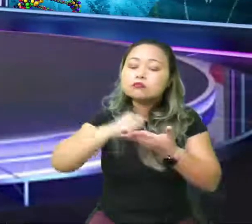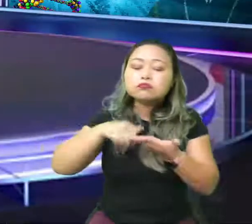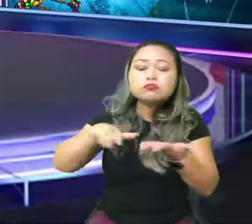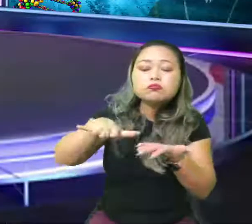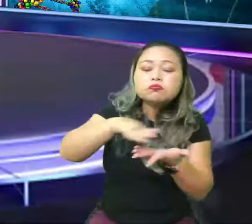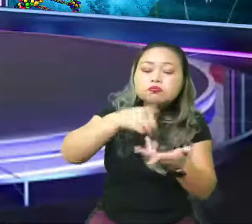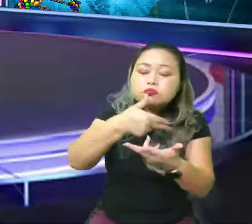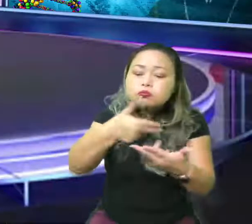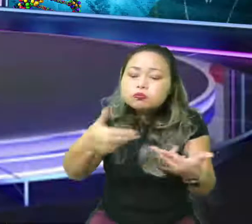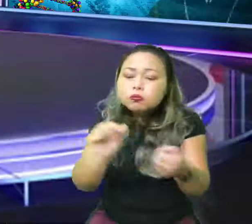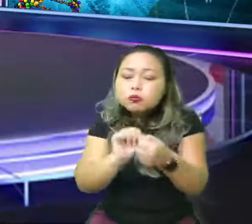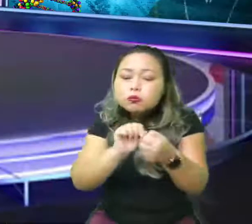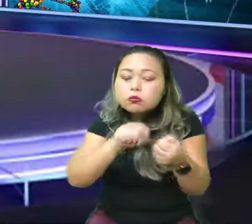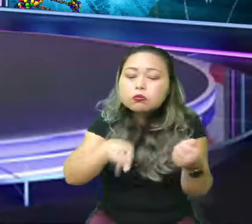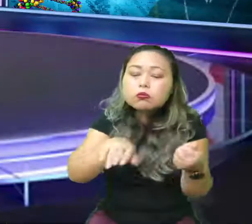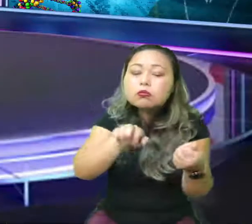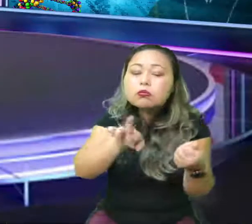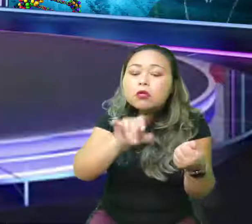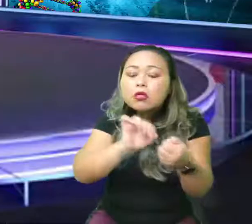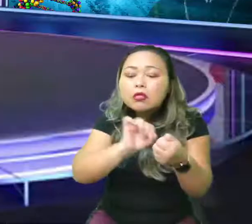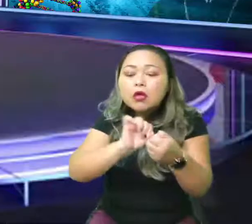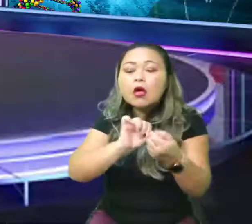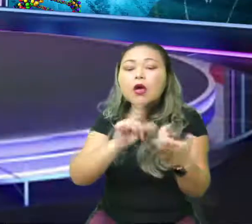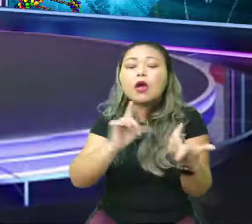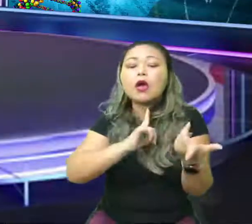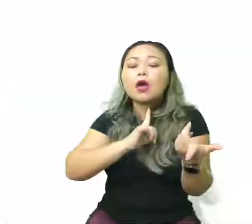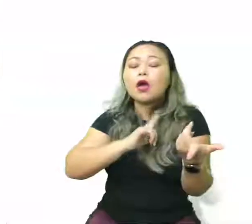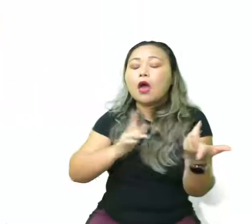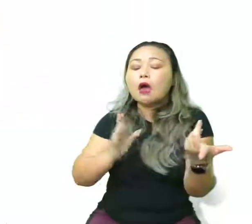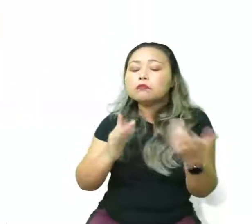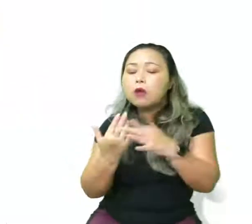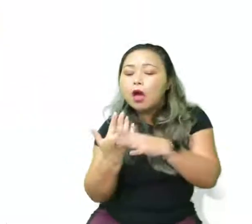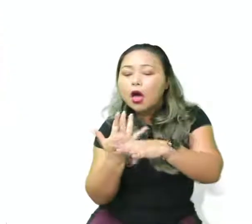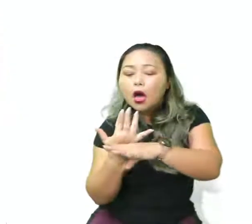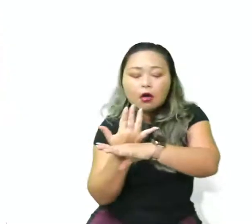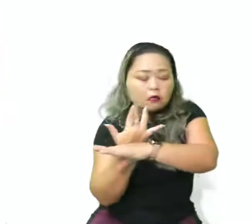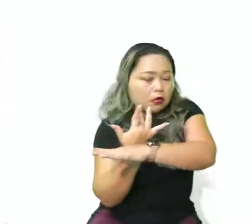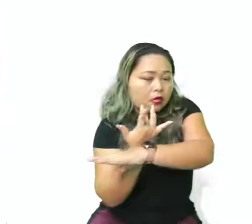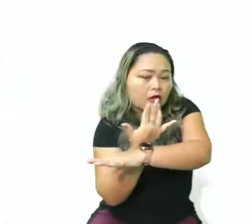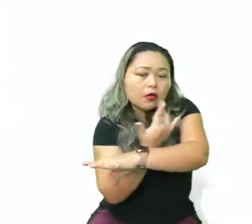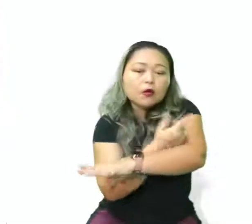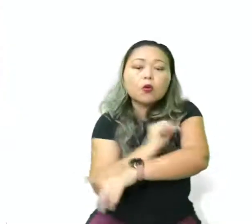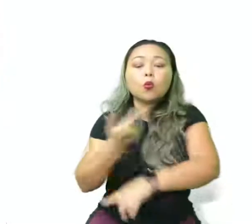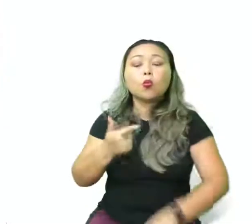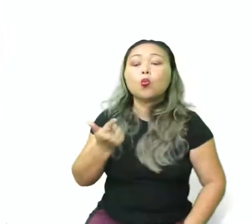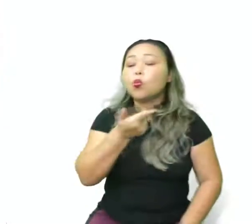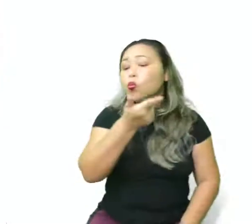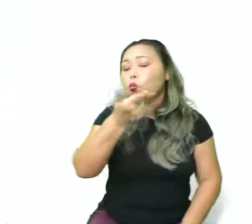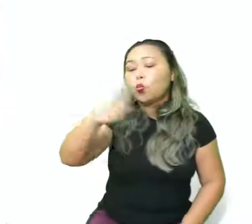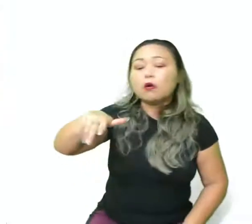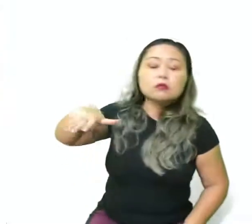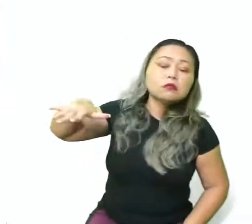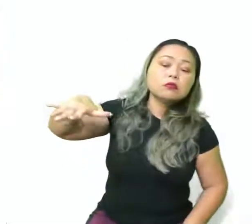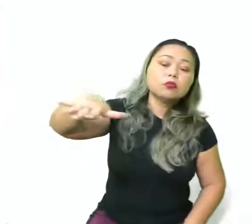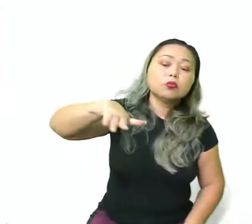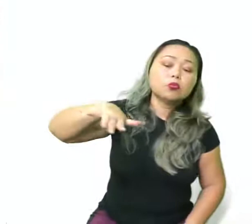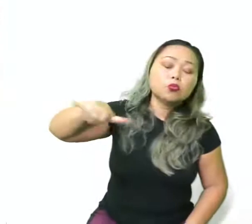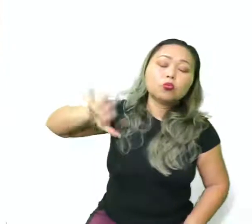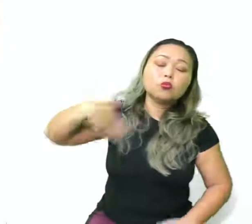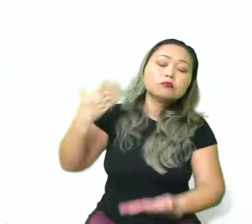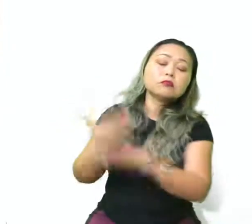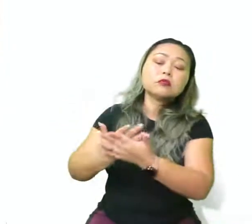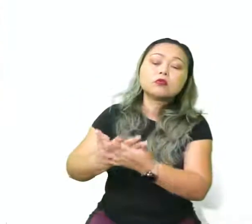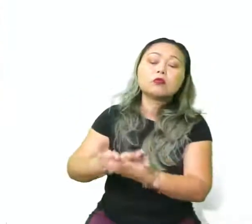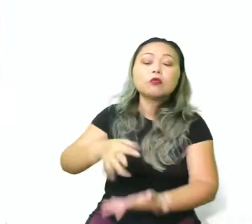tá? E você vai ter também, vamos lá, o campo da biologia que vai estudar